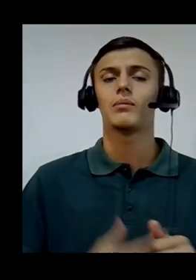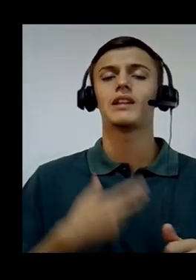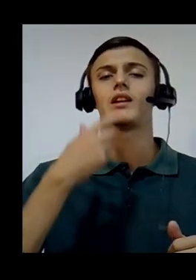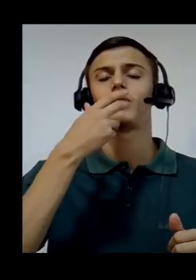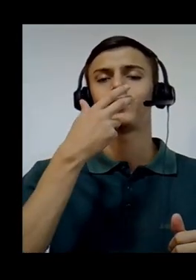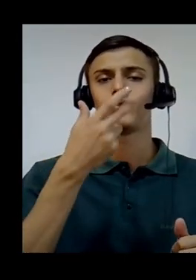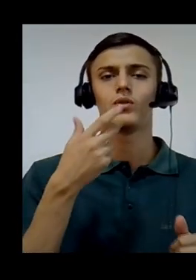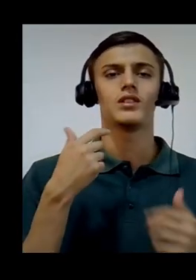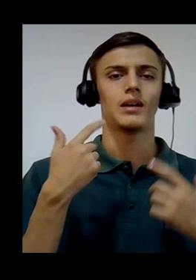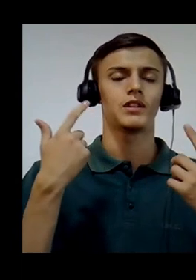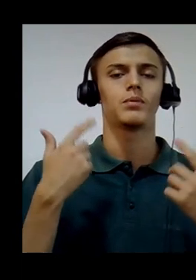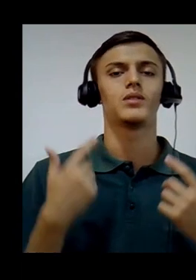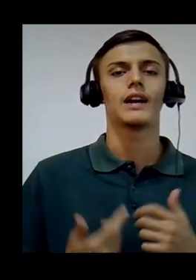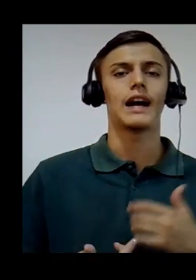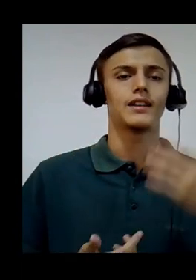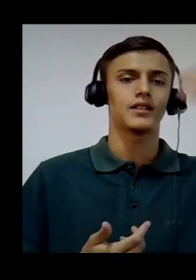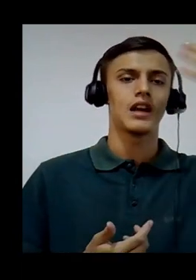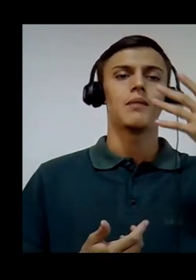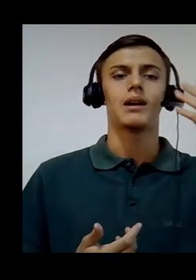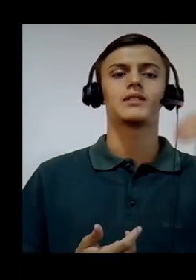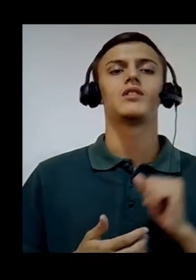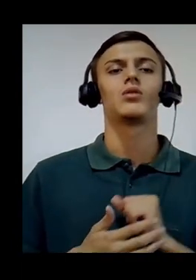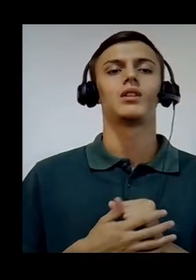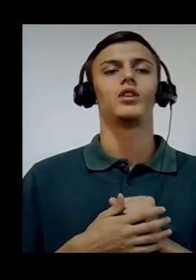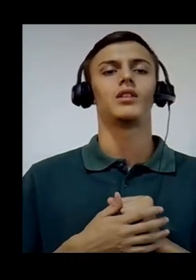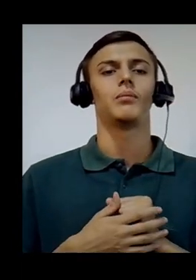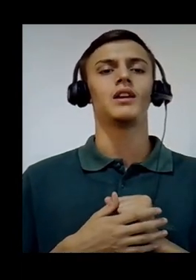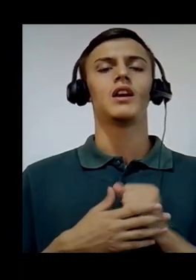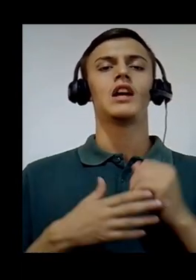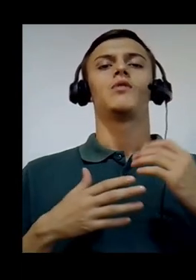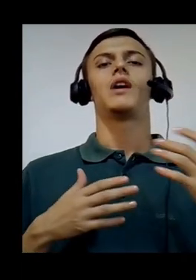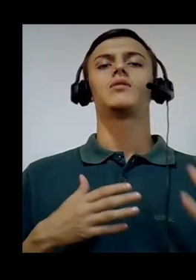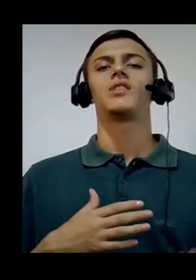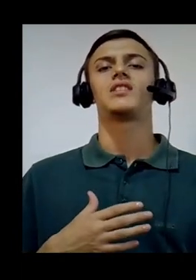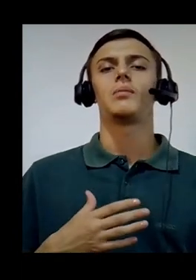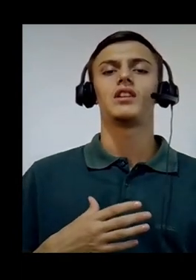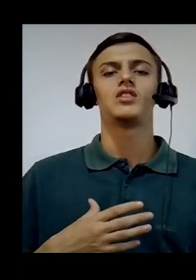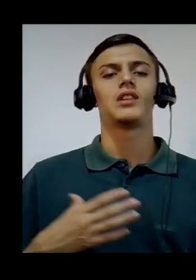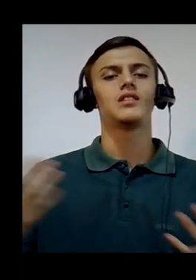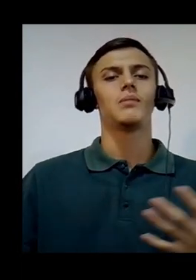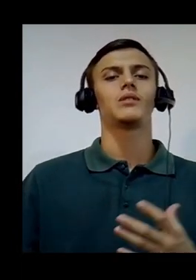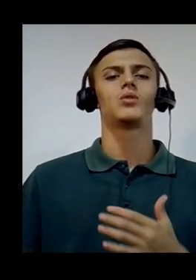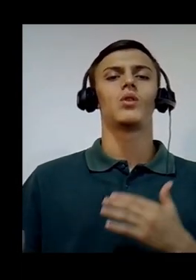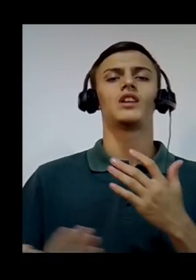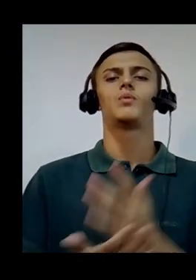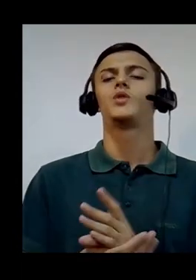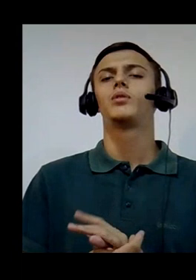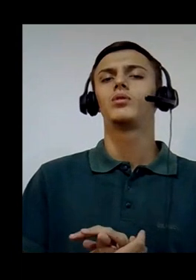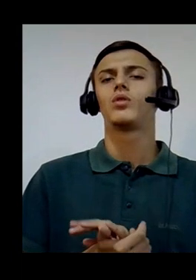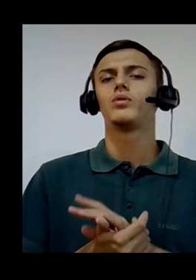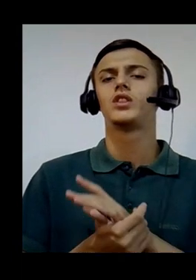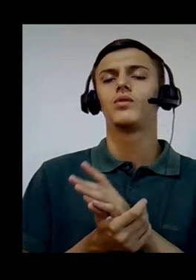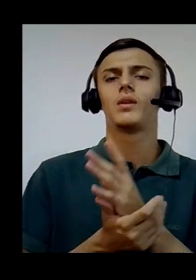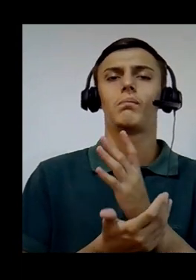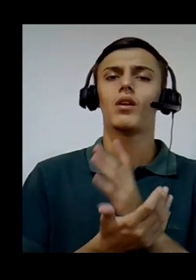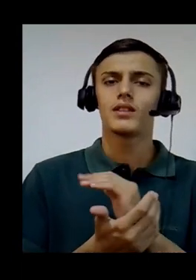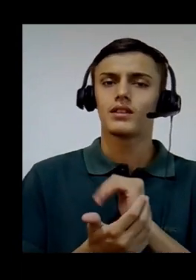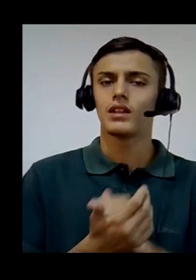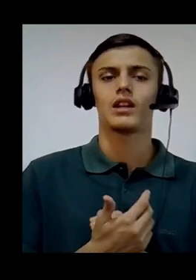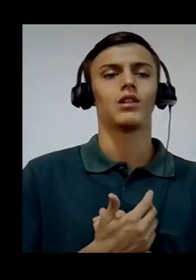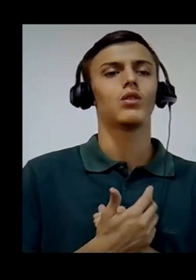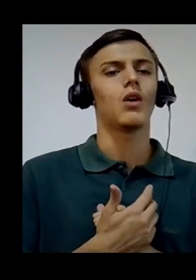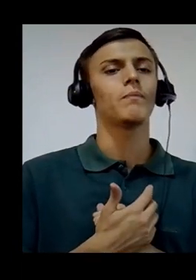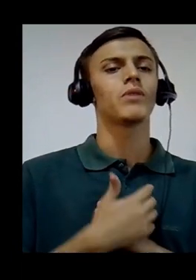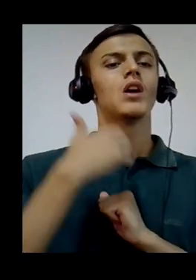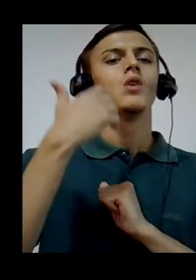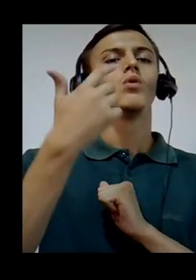evitar queimadura, máscara PFF2, né, para exposição a gases, máscara de soldador também. Faz um afastamento ali de 15 metros de qualquer tipo de produto combustível que